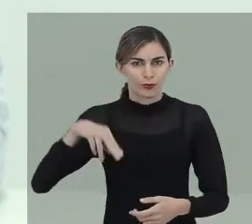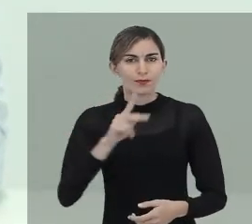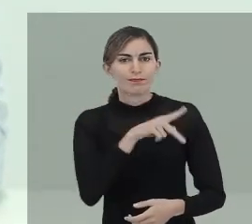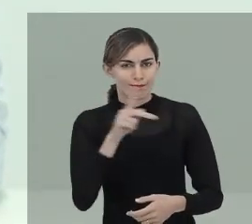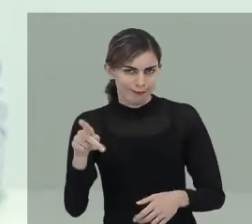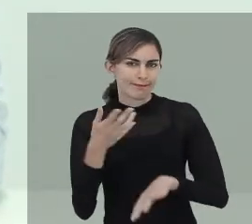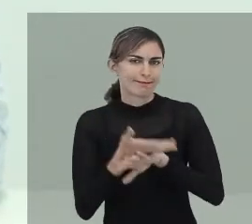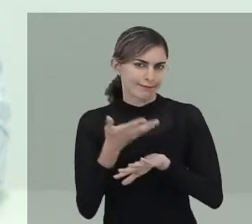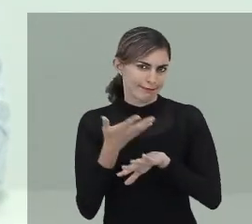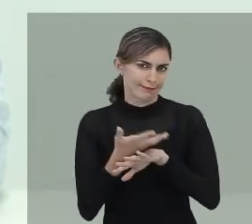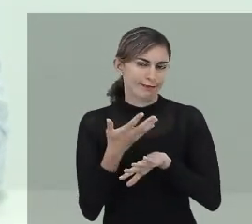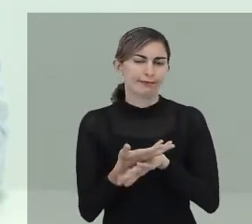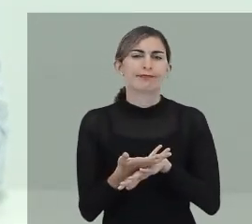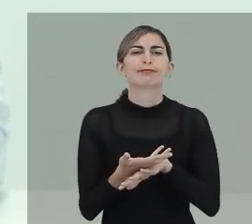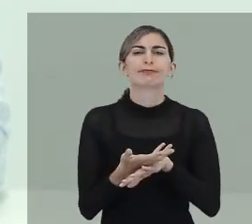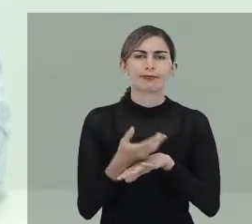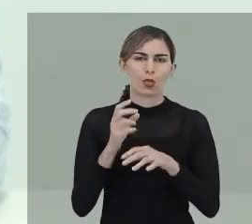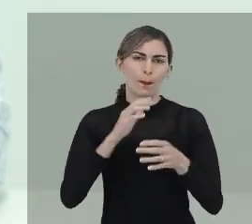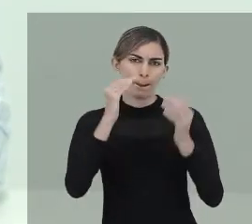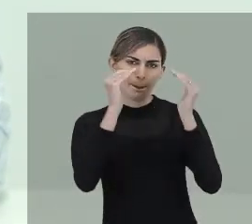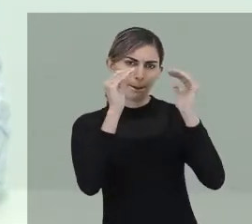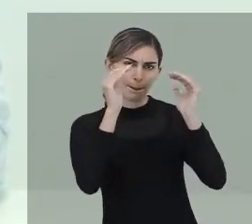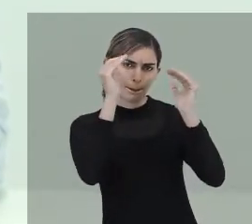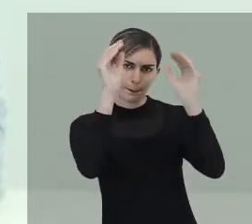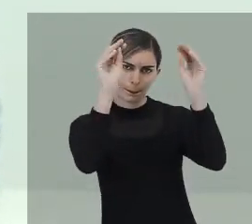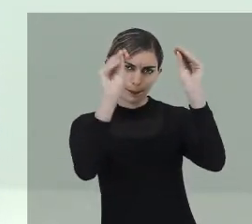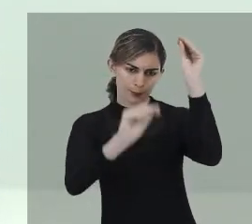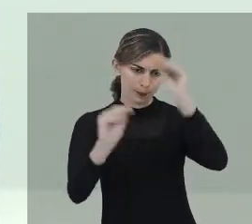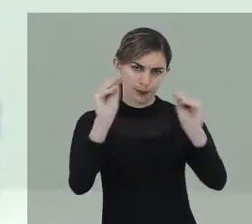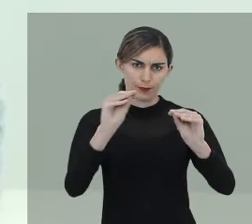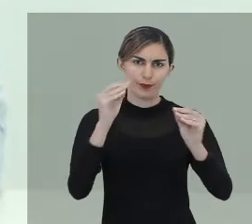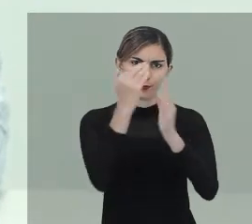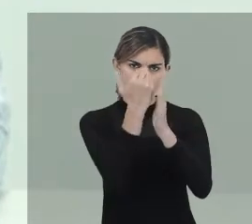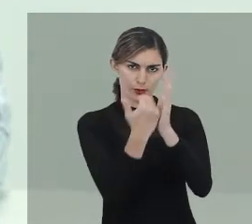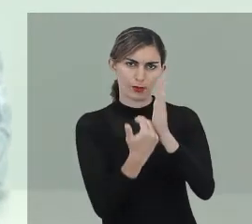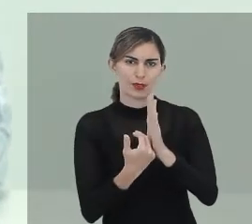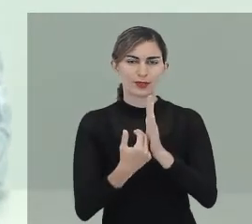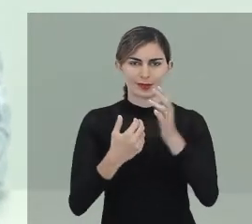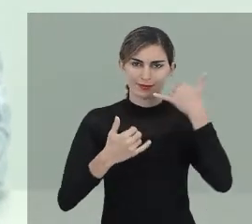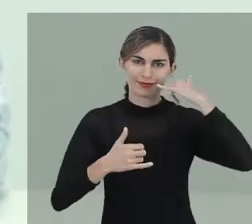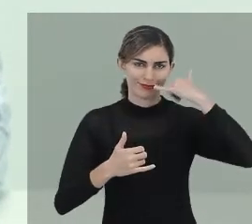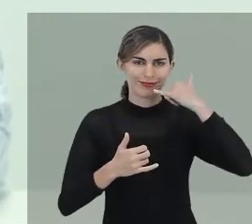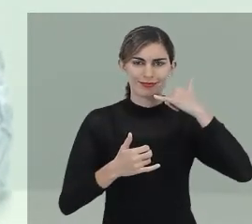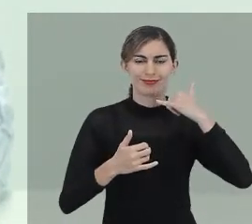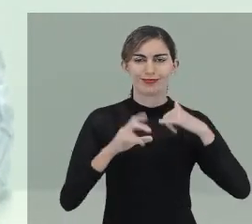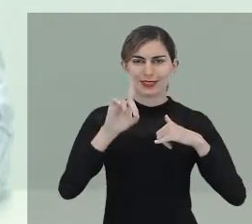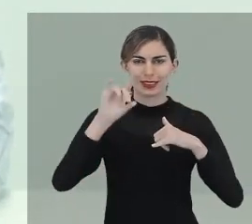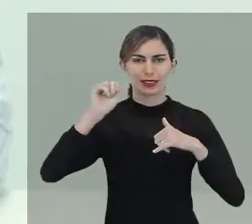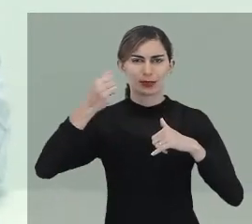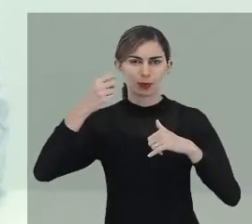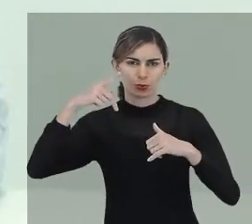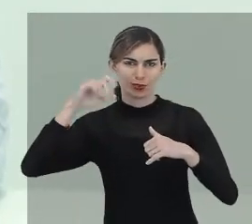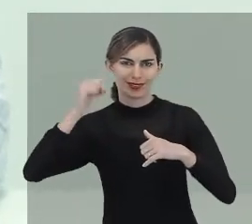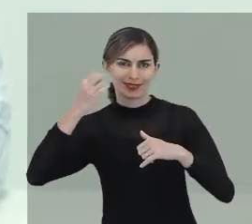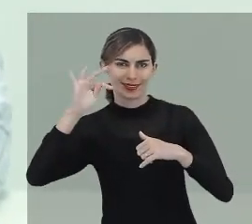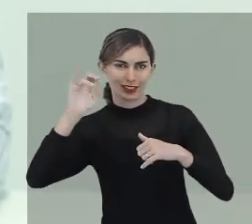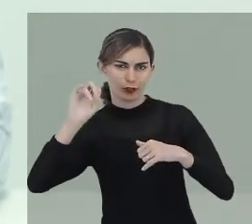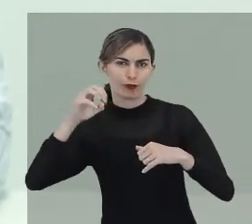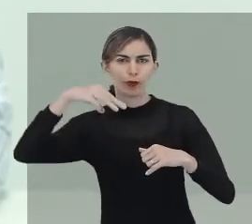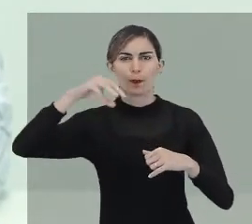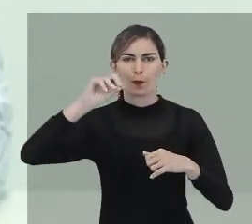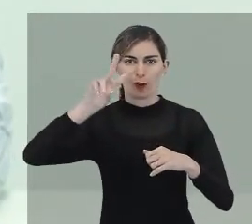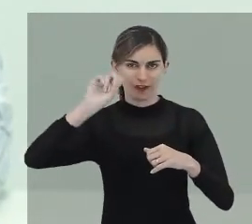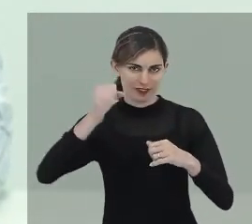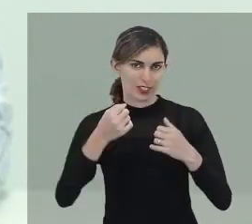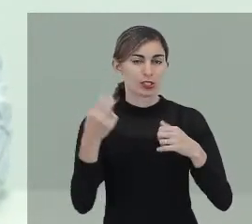e eu sou professor da disciplina de Programação para dispositivos móveis e nós vamos agora para a nossa segunda